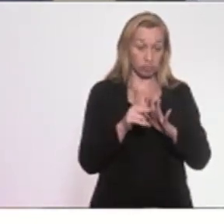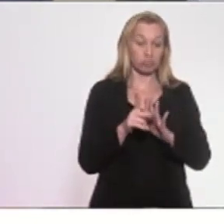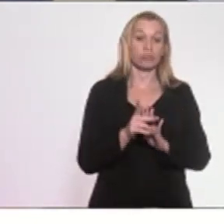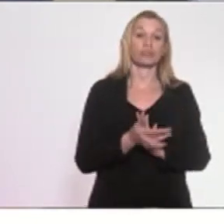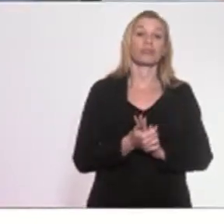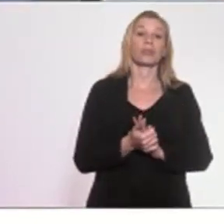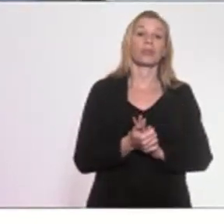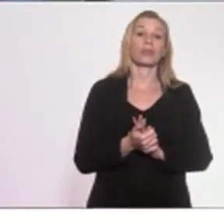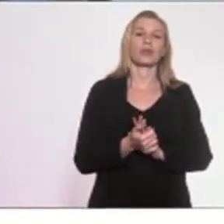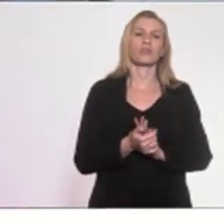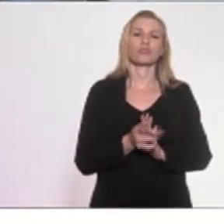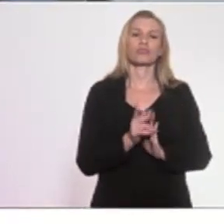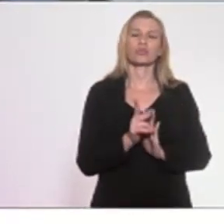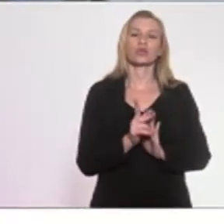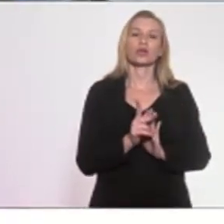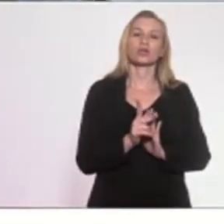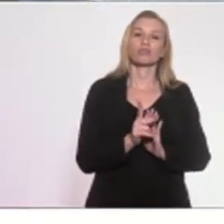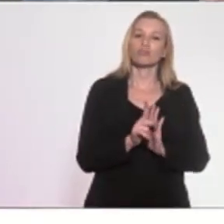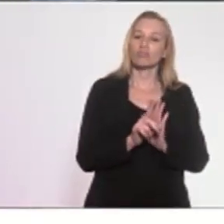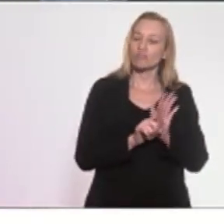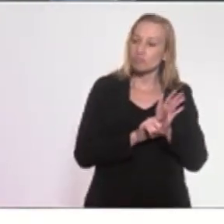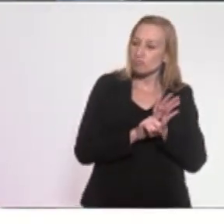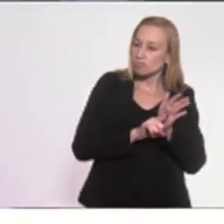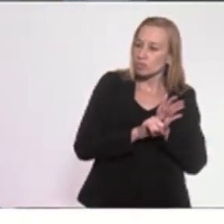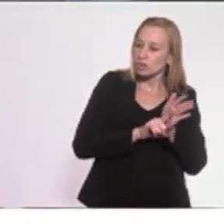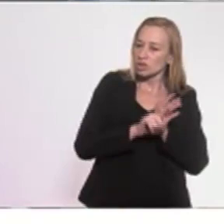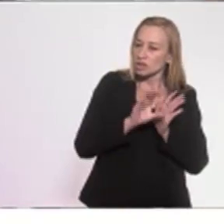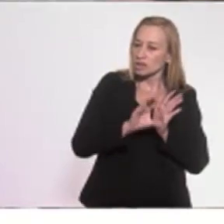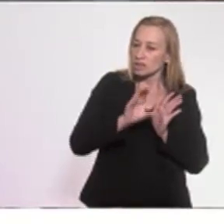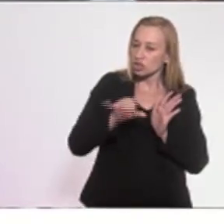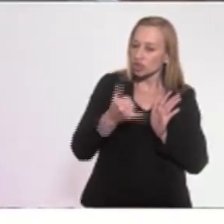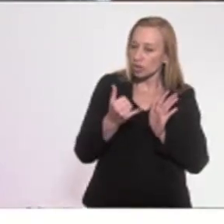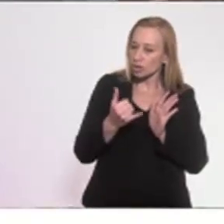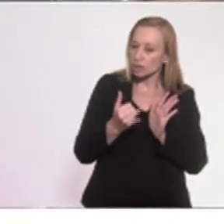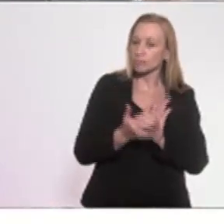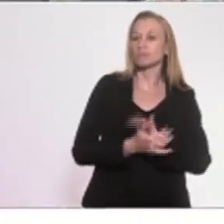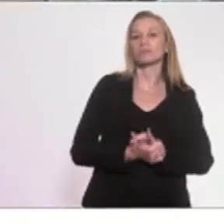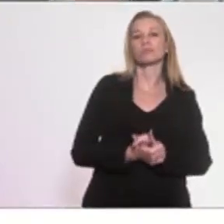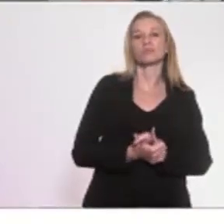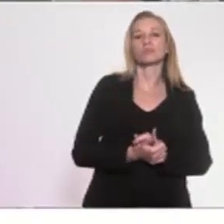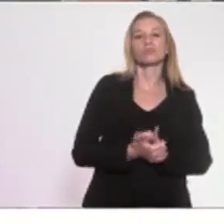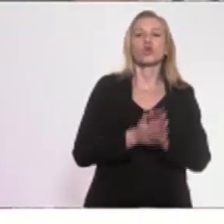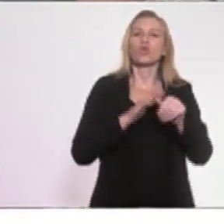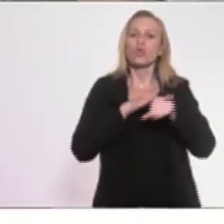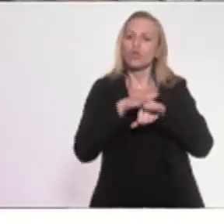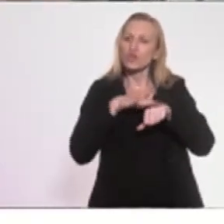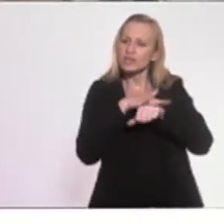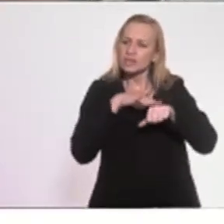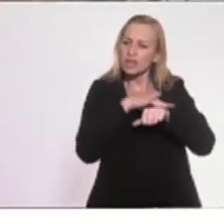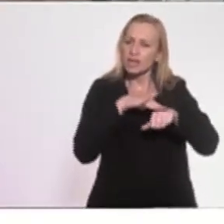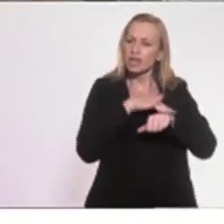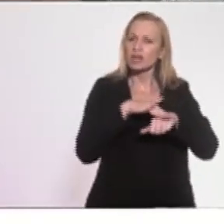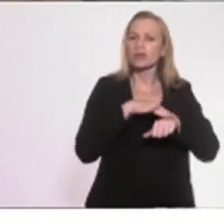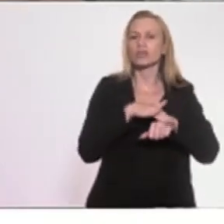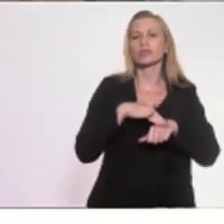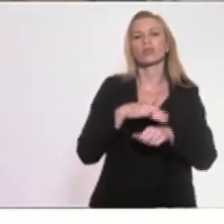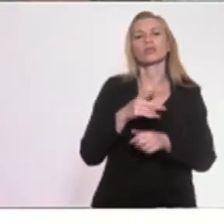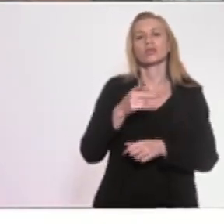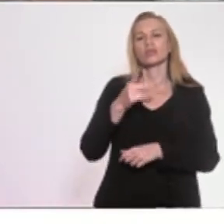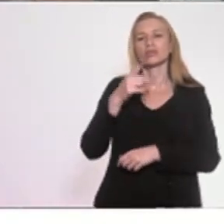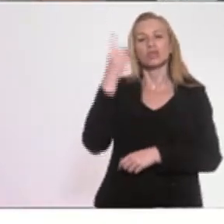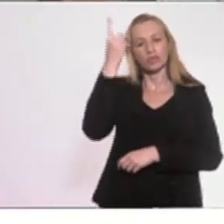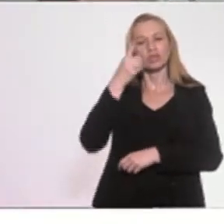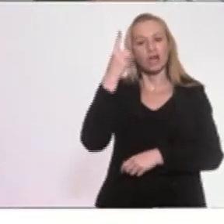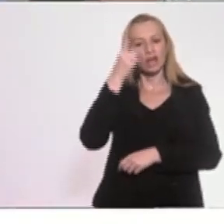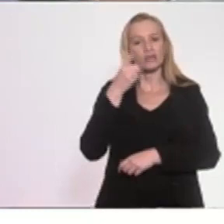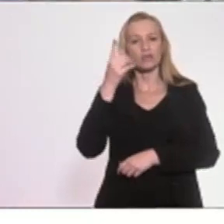Quando analisado pela CCJ, pela nossa assessoria, conversei com o autor, deputado Felipe